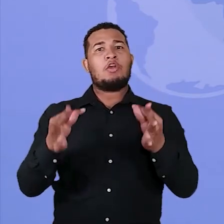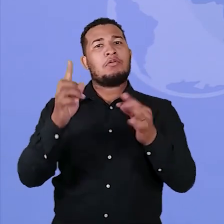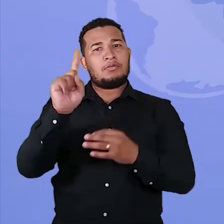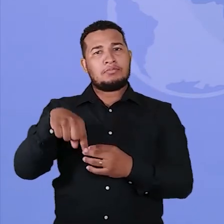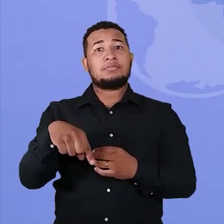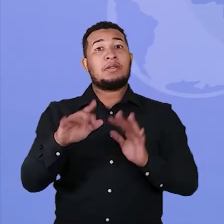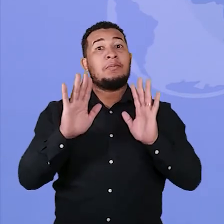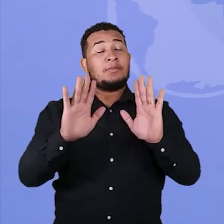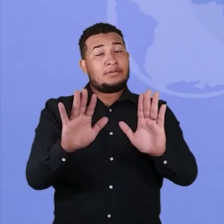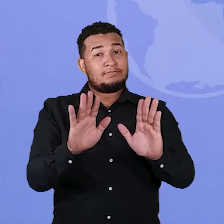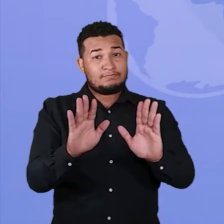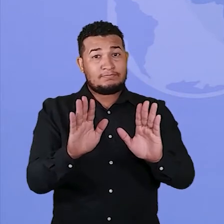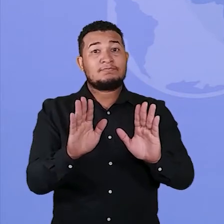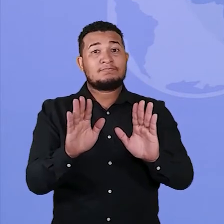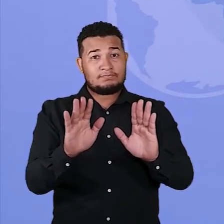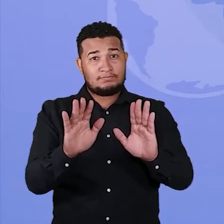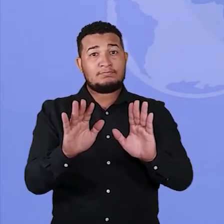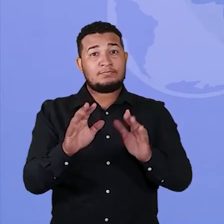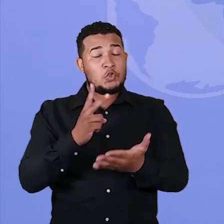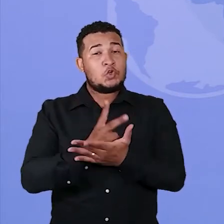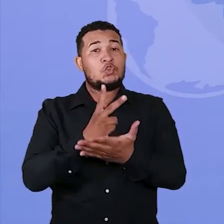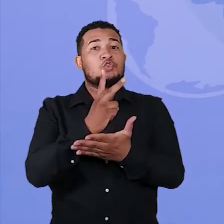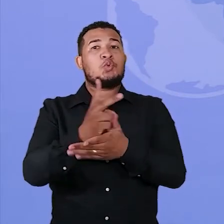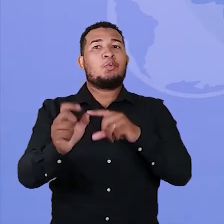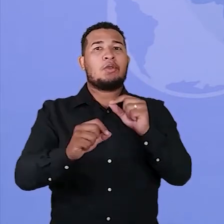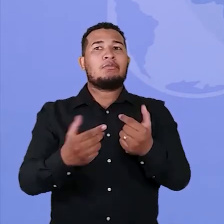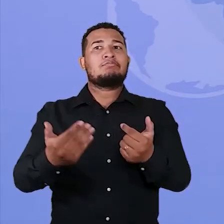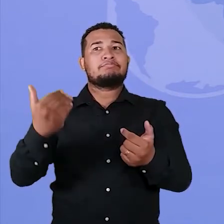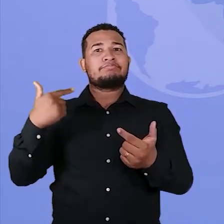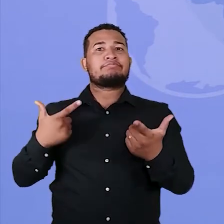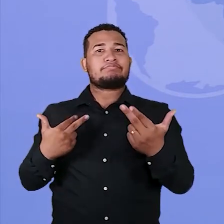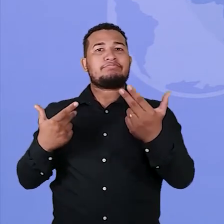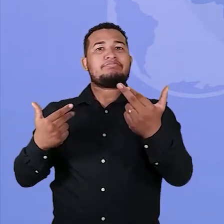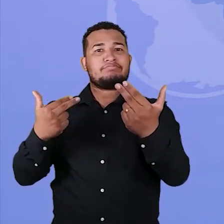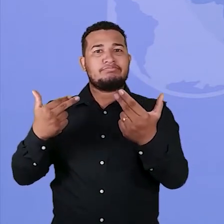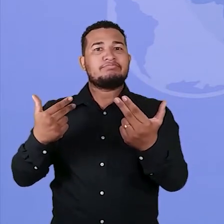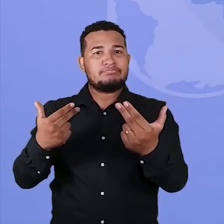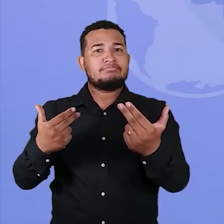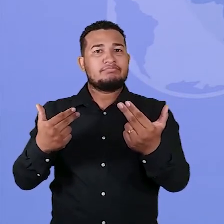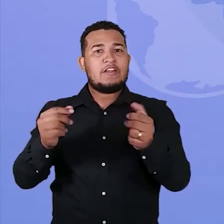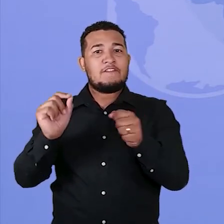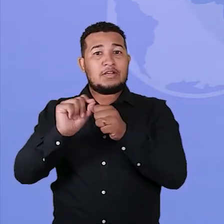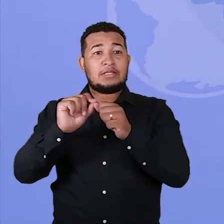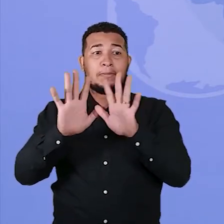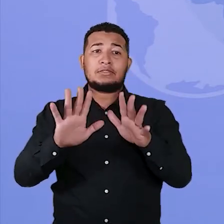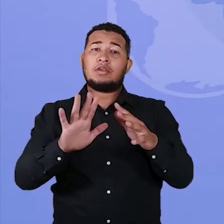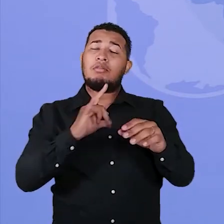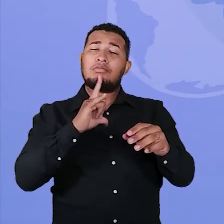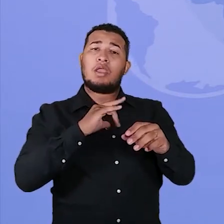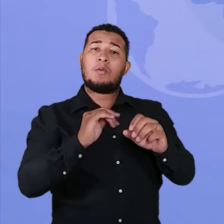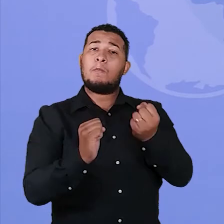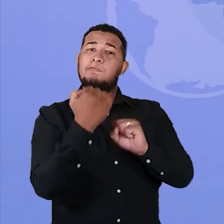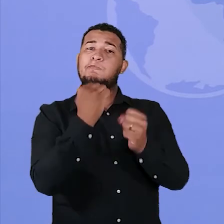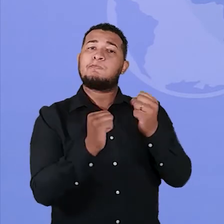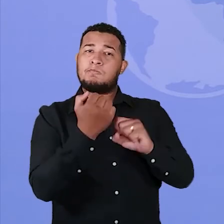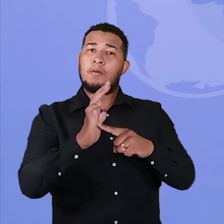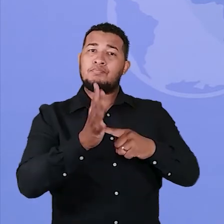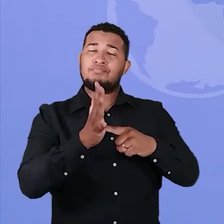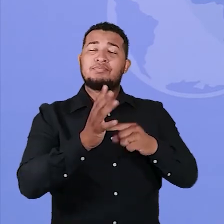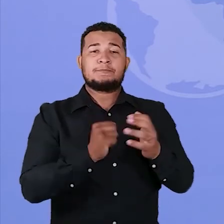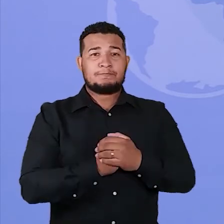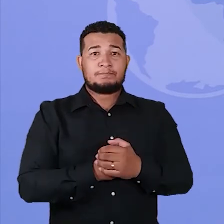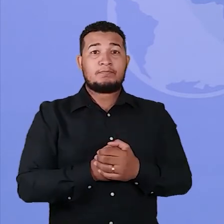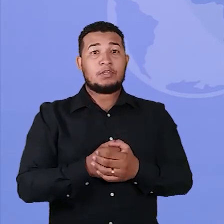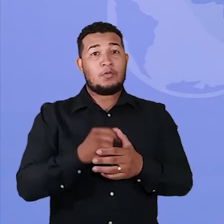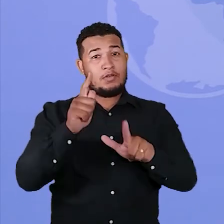era tecnológica, mas ela continua fazendo as mesmas coisas que a geração anterior, porém com máquinas novas. Então